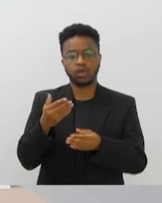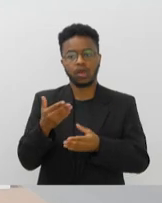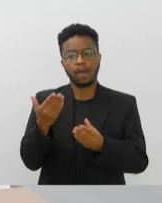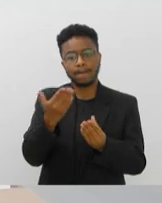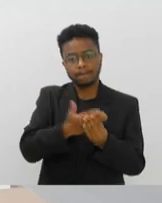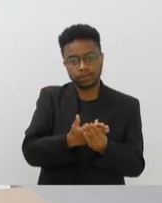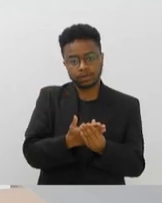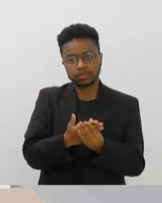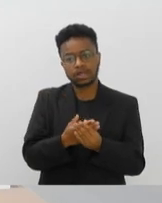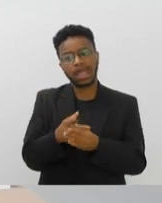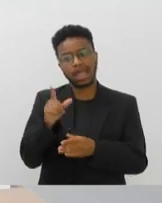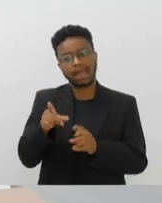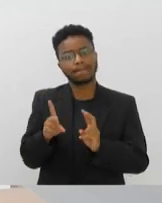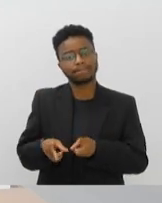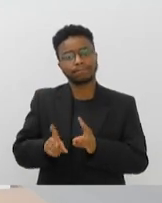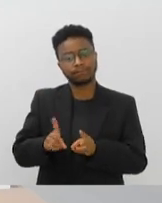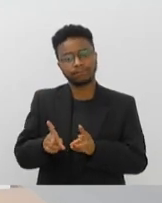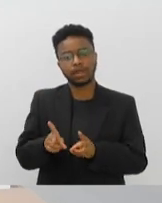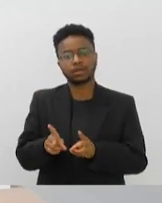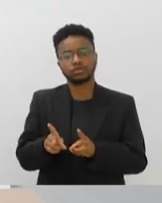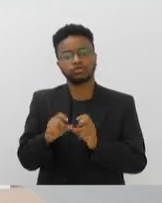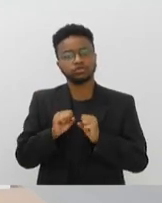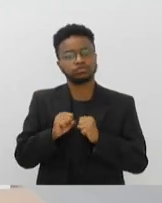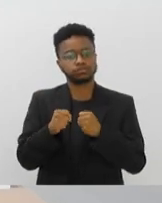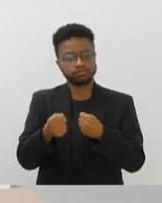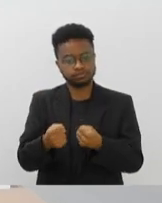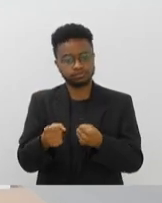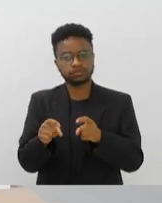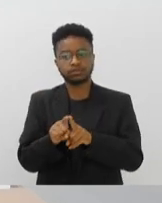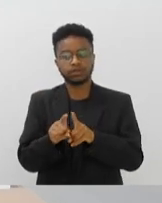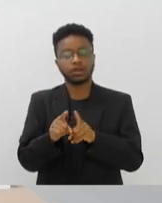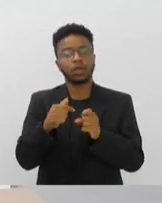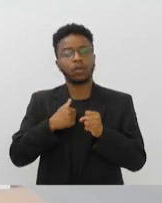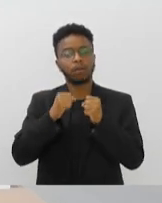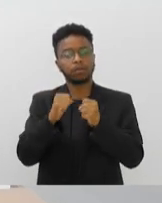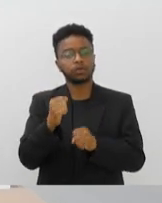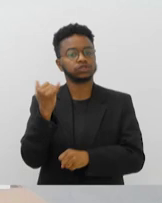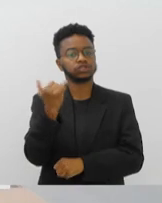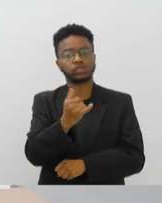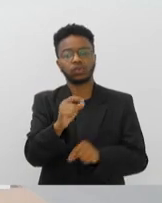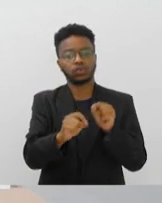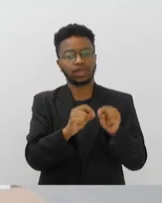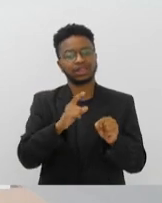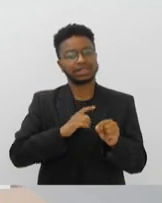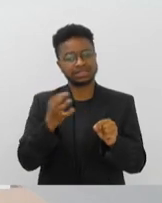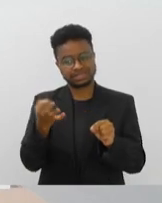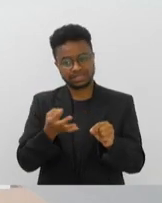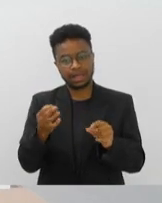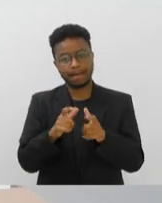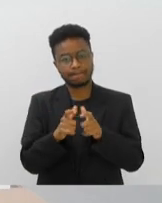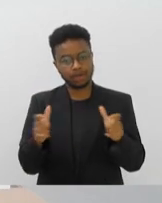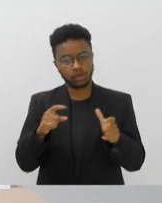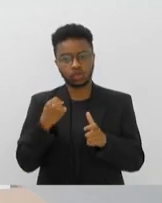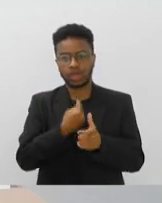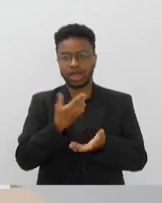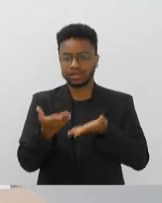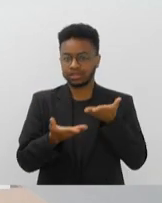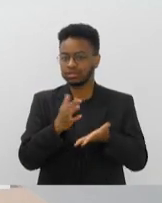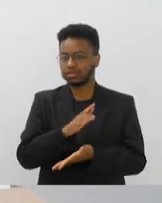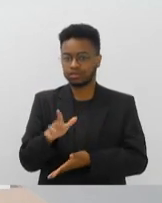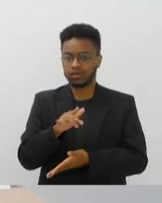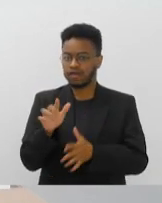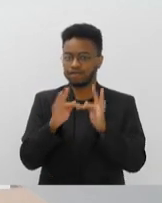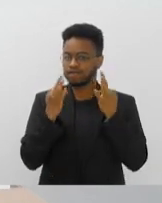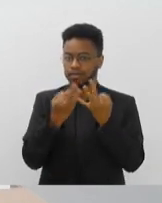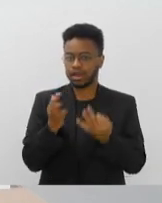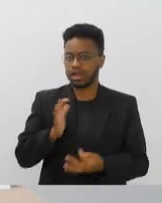com com a mesma com o mesmo empenho e posso te dizer com certeza isso que a maioria dos casos que a gente atende não é de famílias